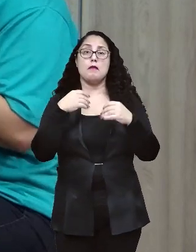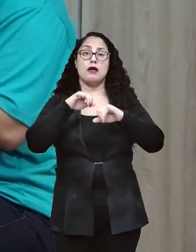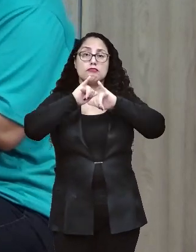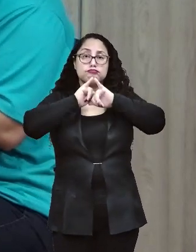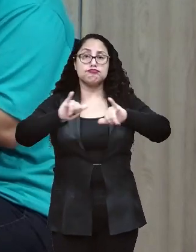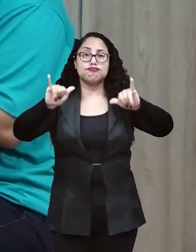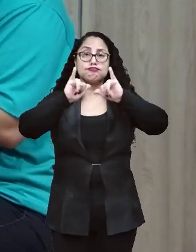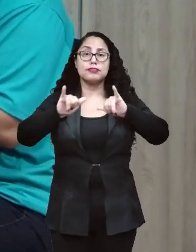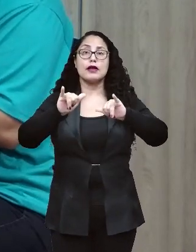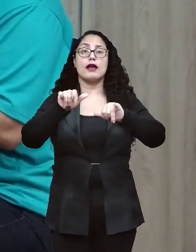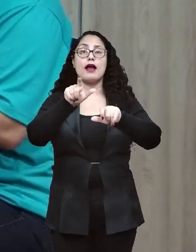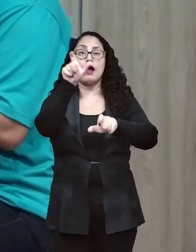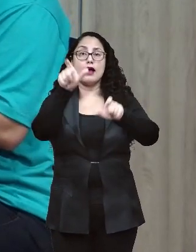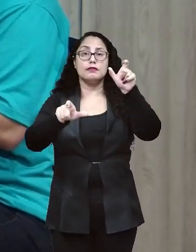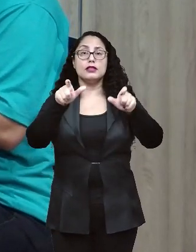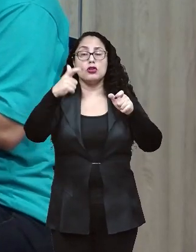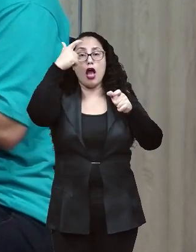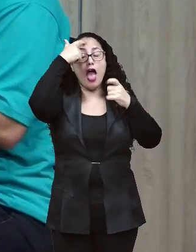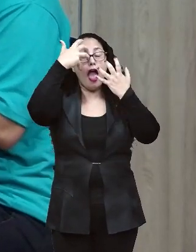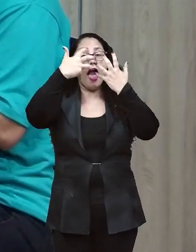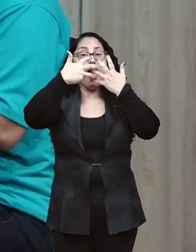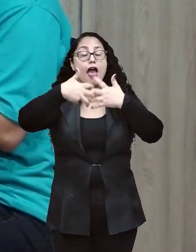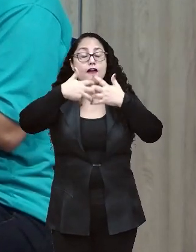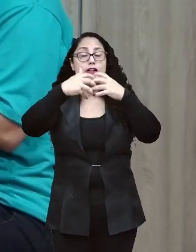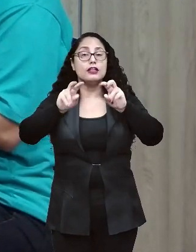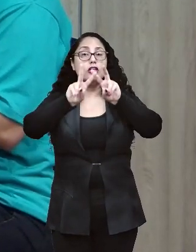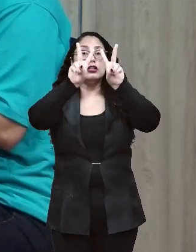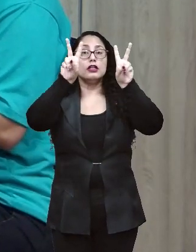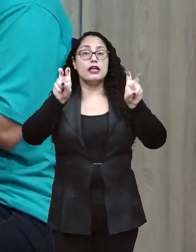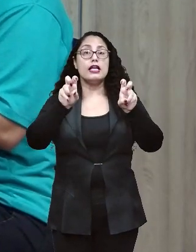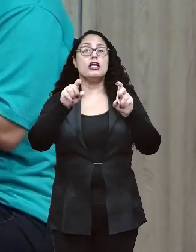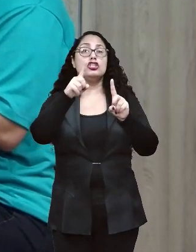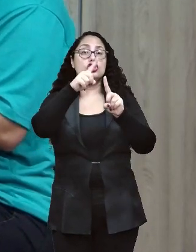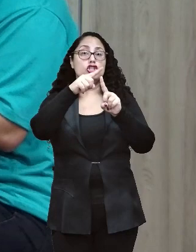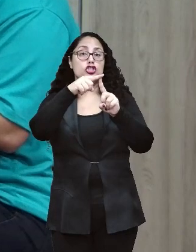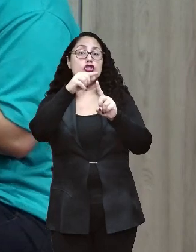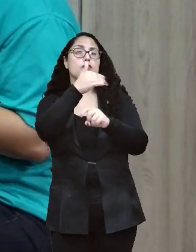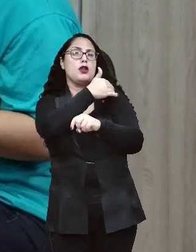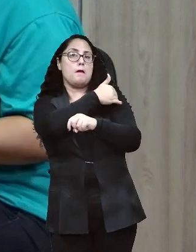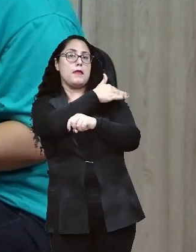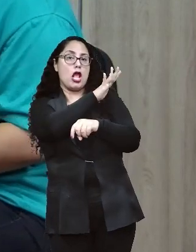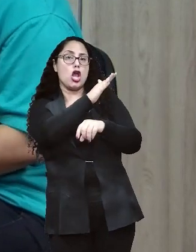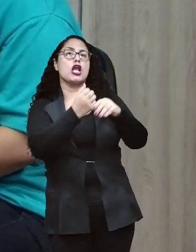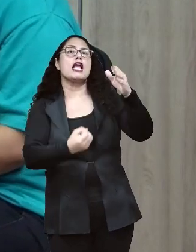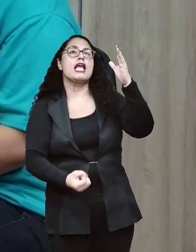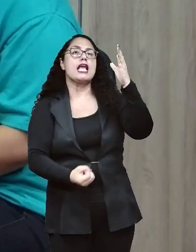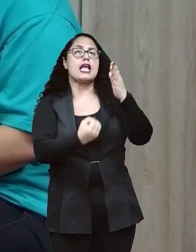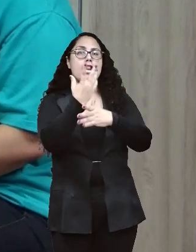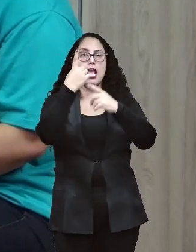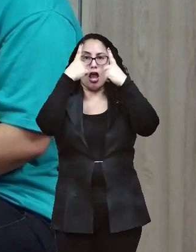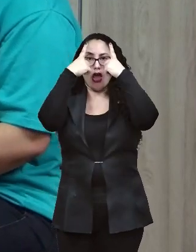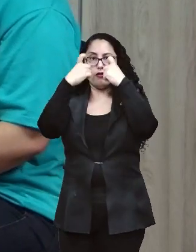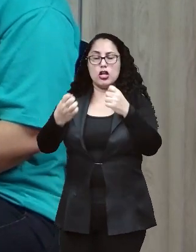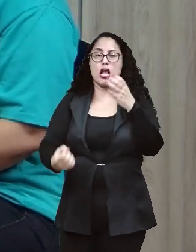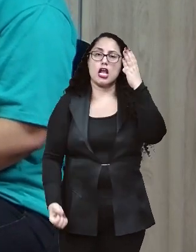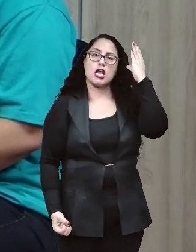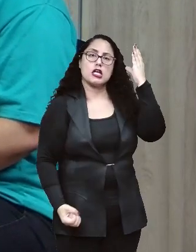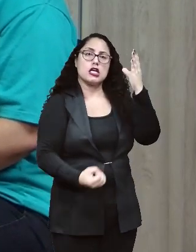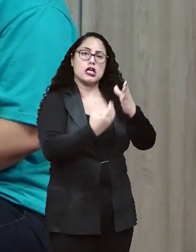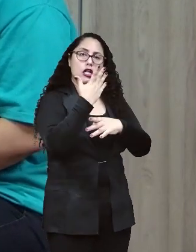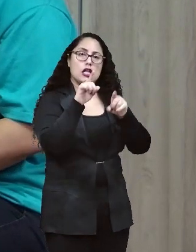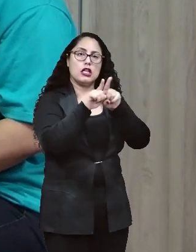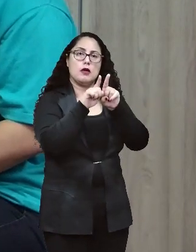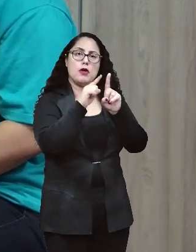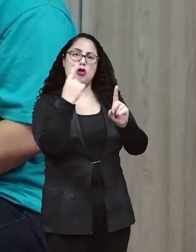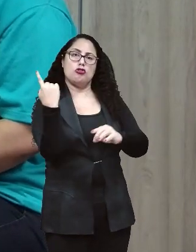que as pessoas reflitam sobre isso, e é esse tipo de preconceito que gera a violência, que gera